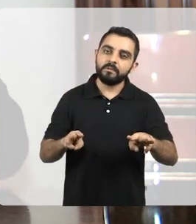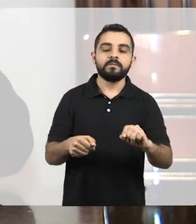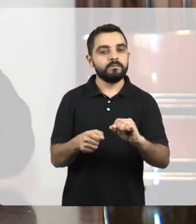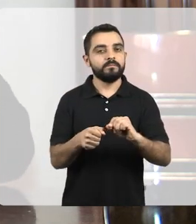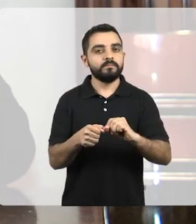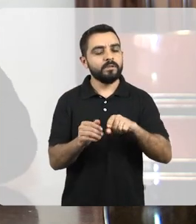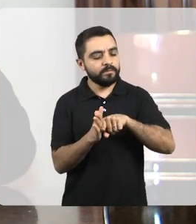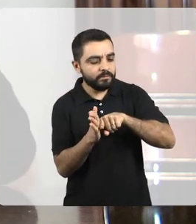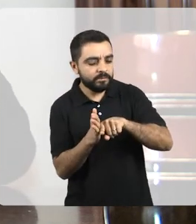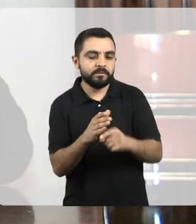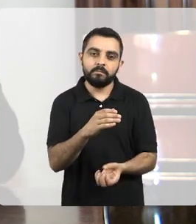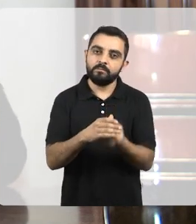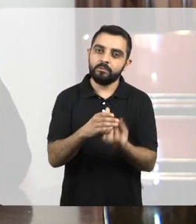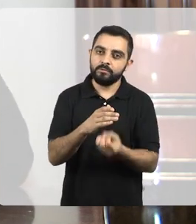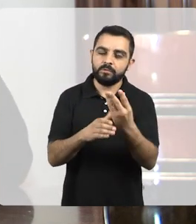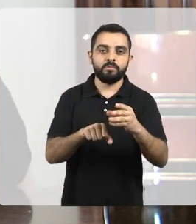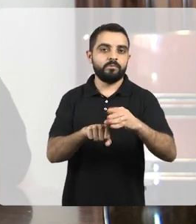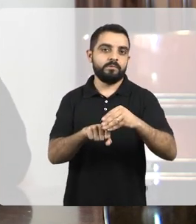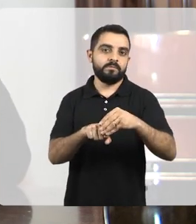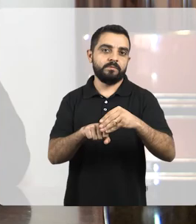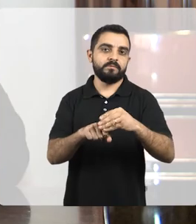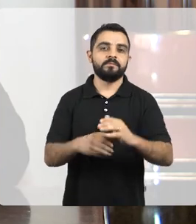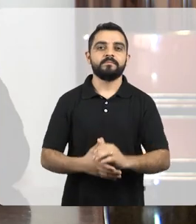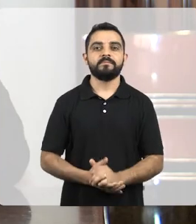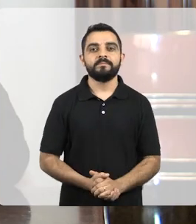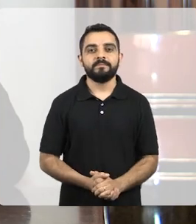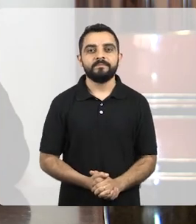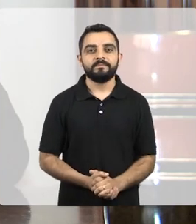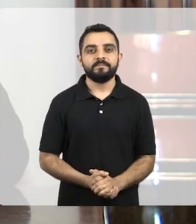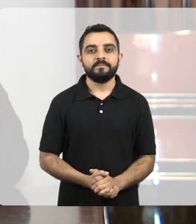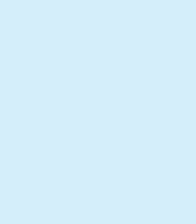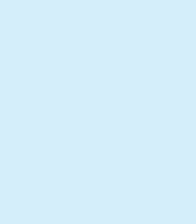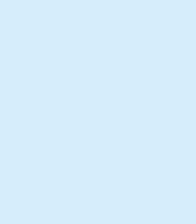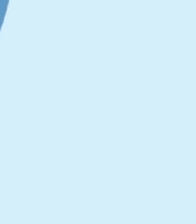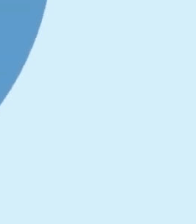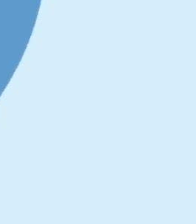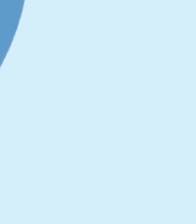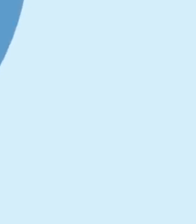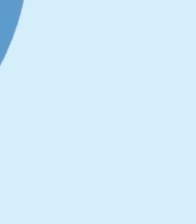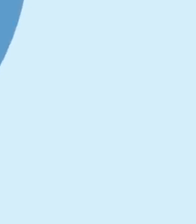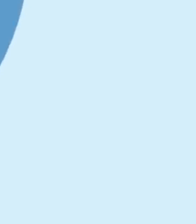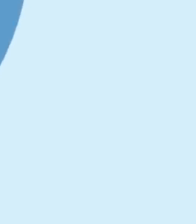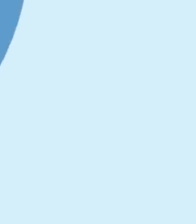pública e que faz a universidade federal do paraná a produção de conhecimento